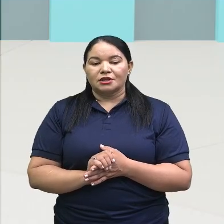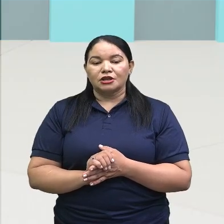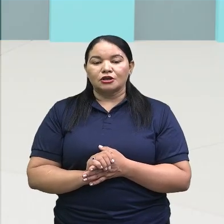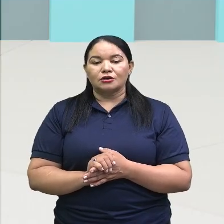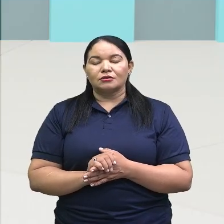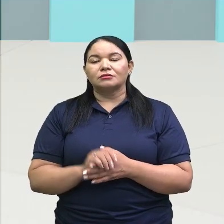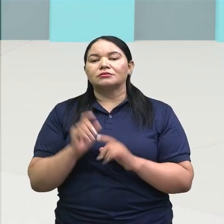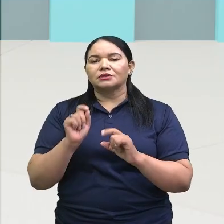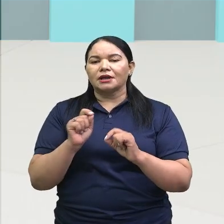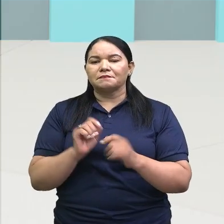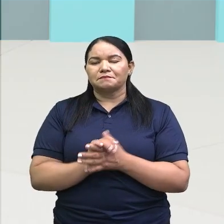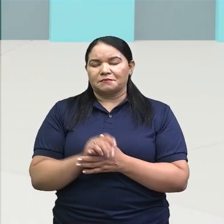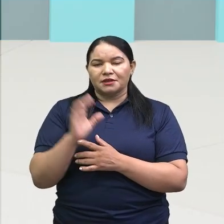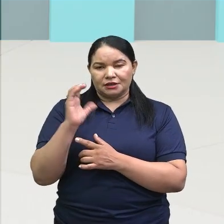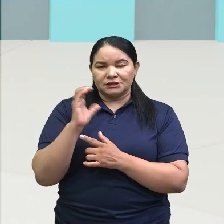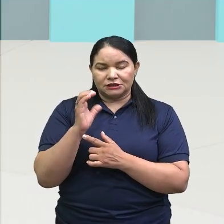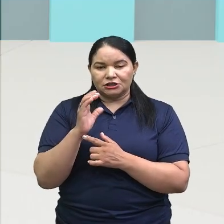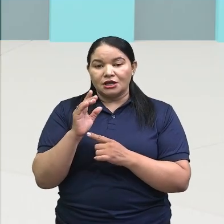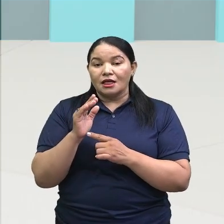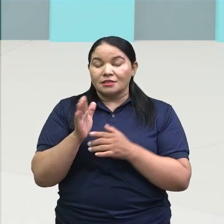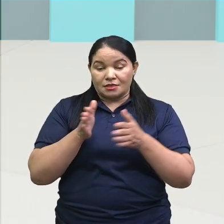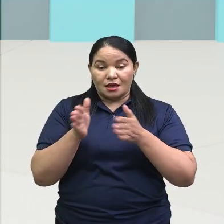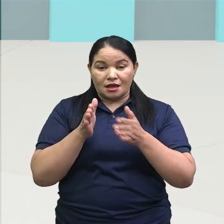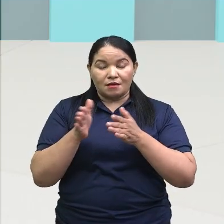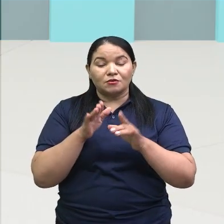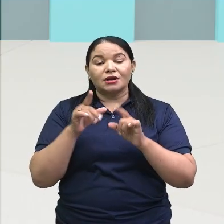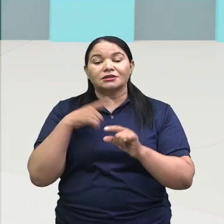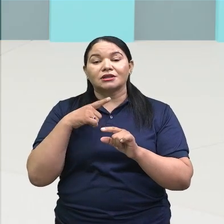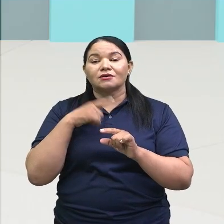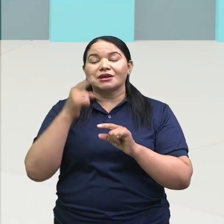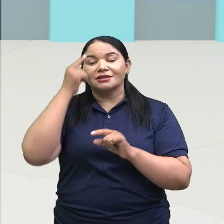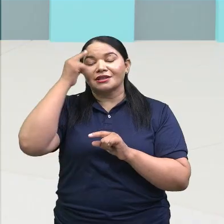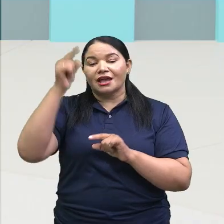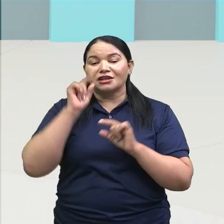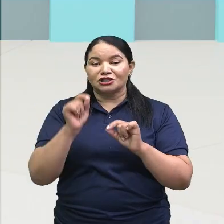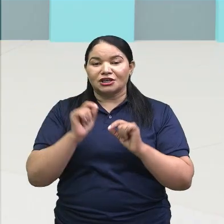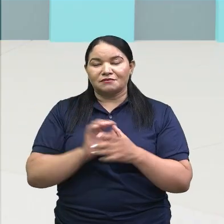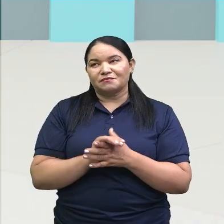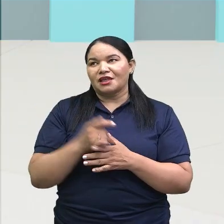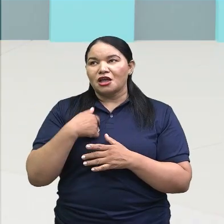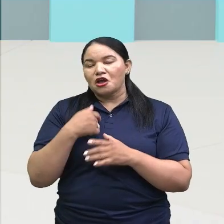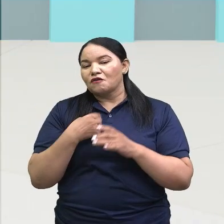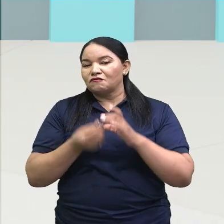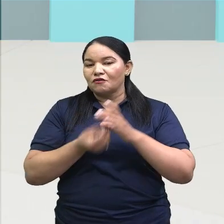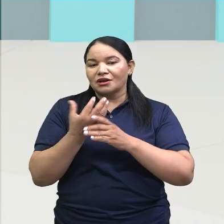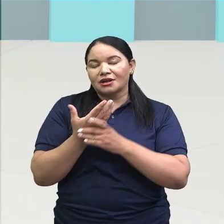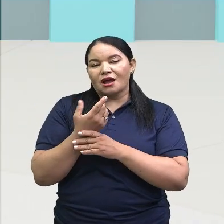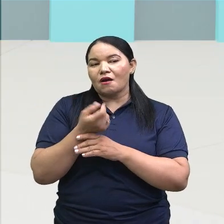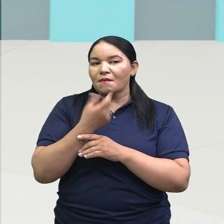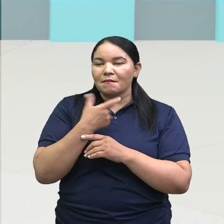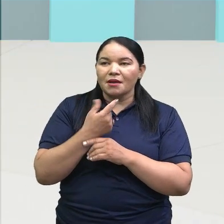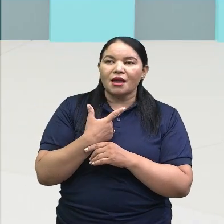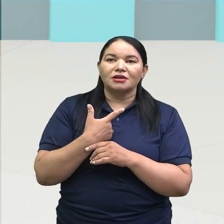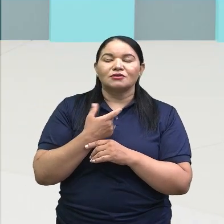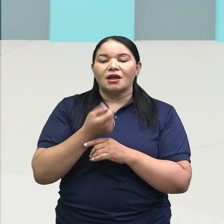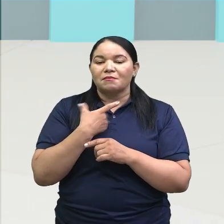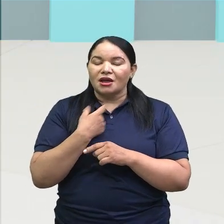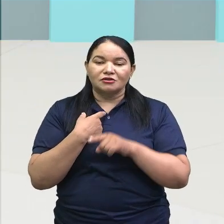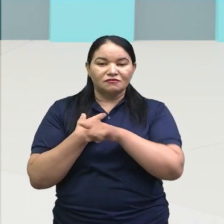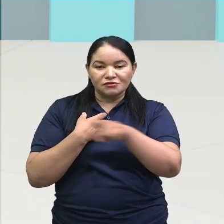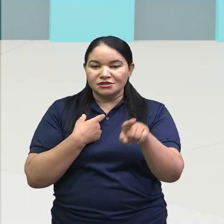O cientificismo, à época, tinha basicamente uma ideia assim, eu vou criar um remédio, e com esse remédio você vai